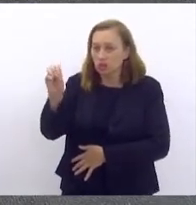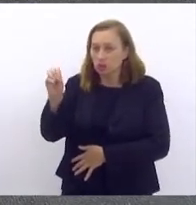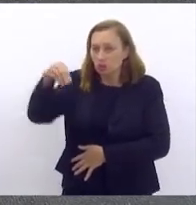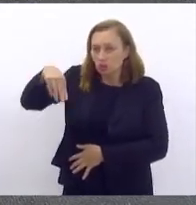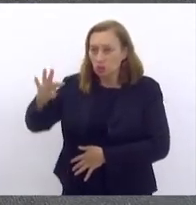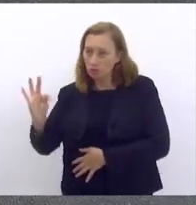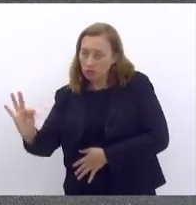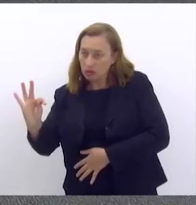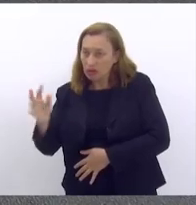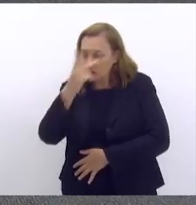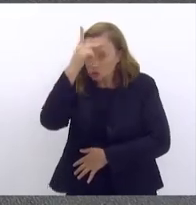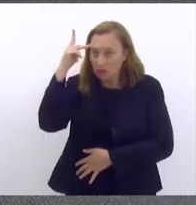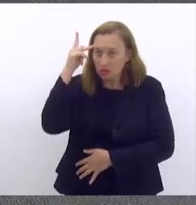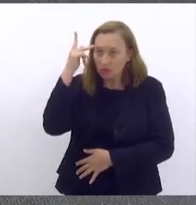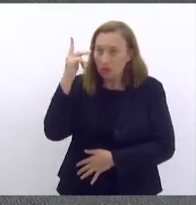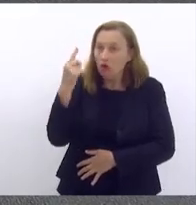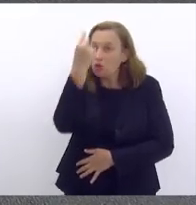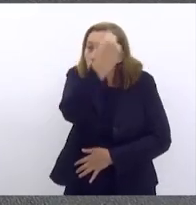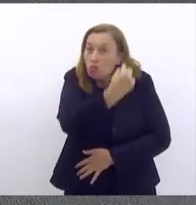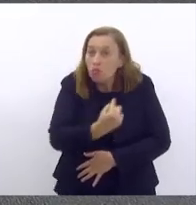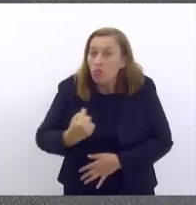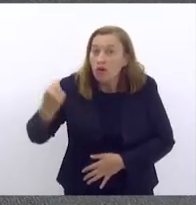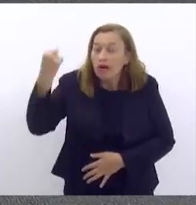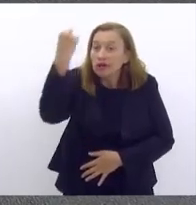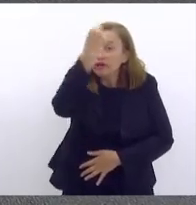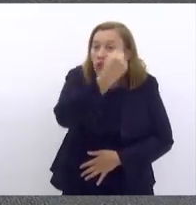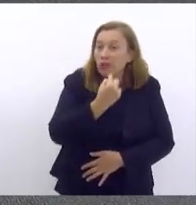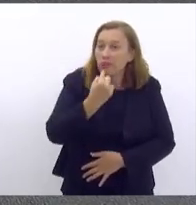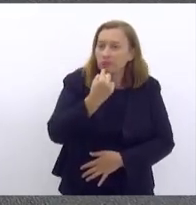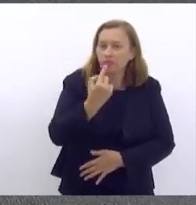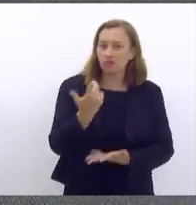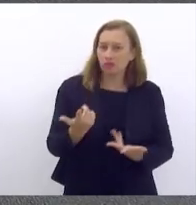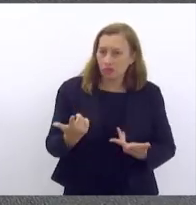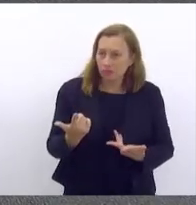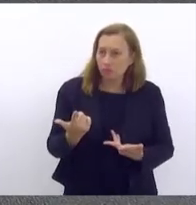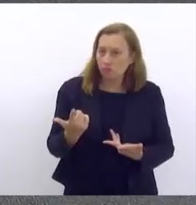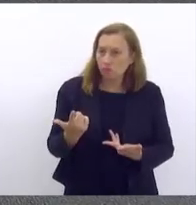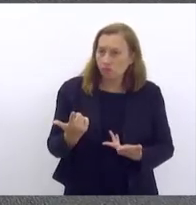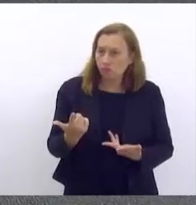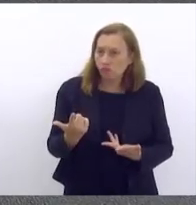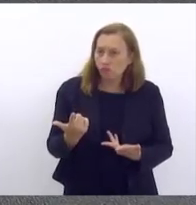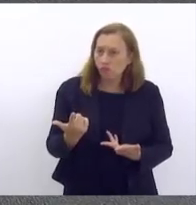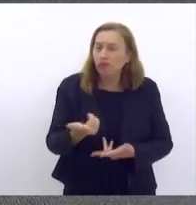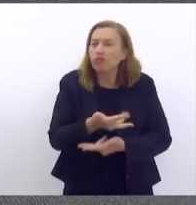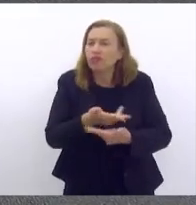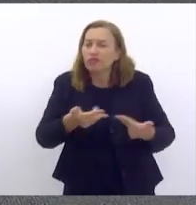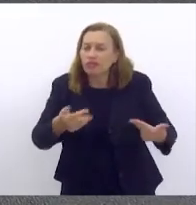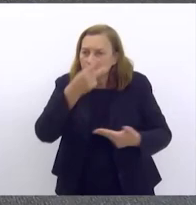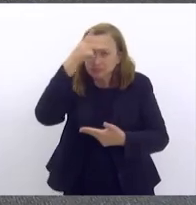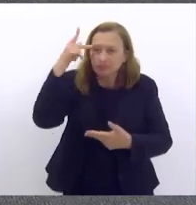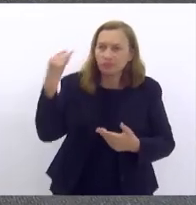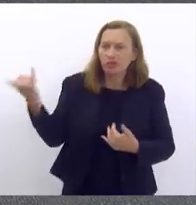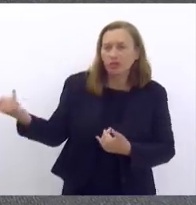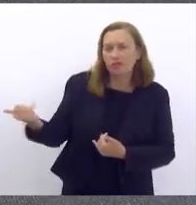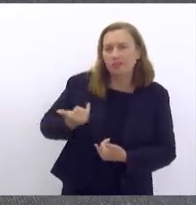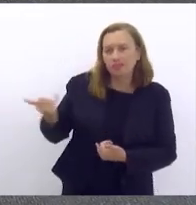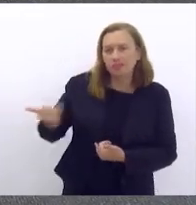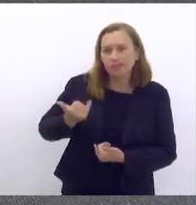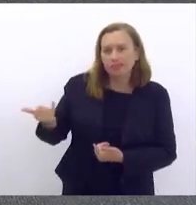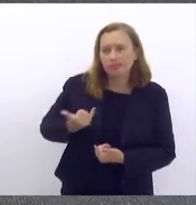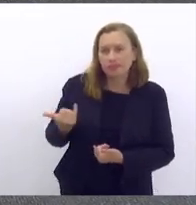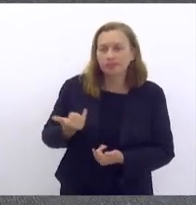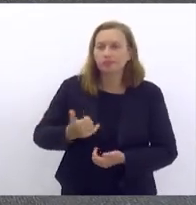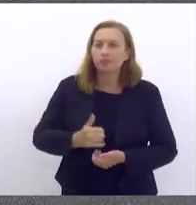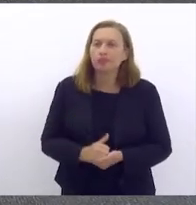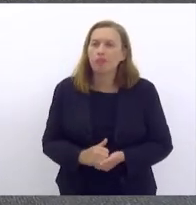no aeroporto quase uma hora. É inaceitável isso. Várias pessoas entrando em contato com a gente que estão perdendo o seu voo,